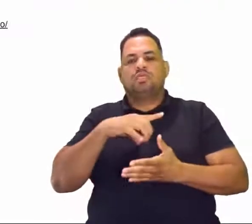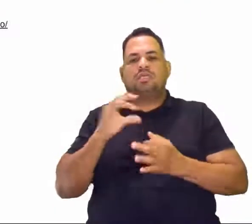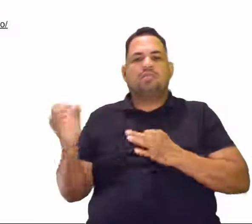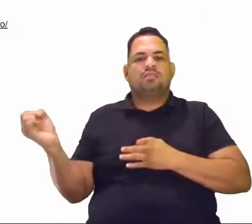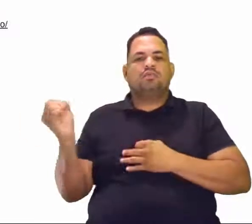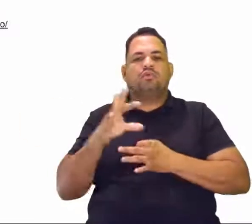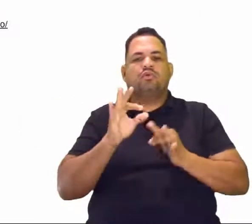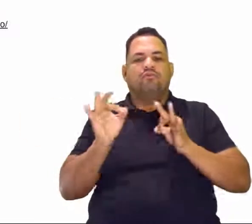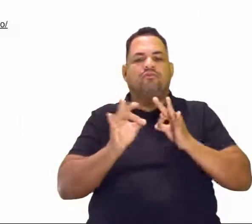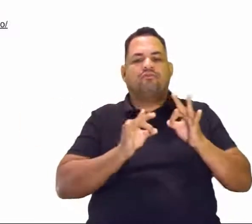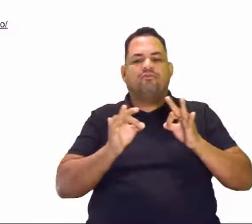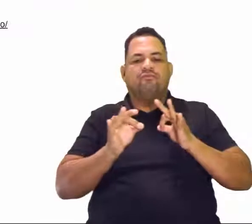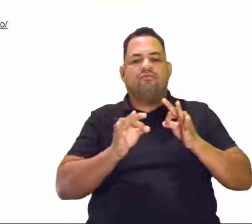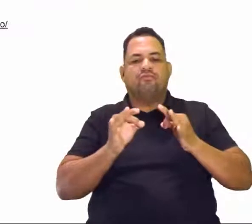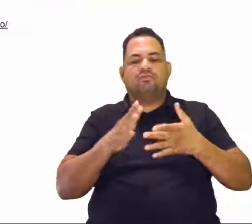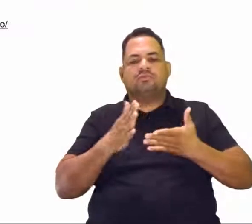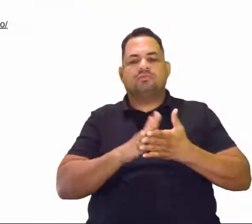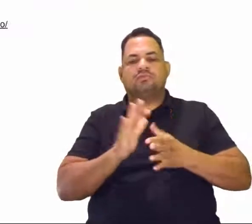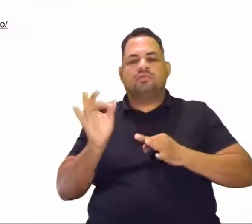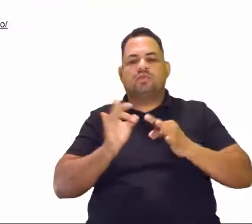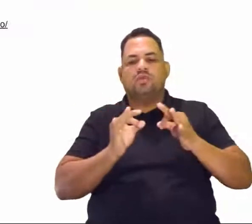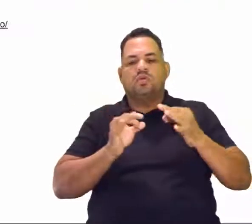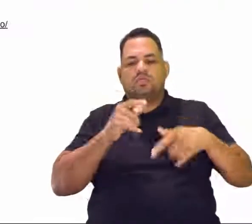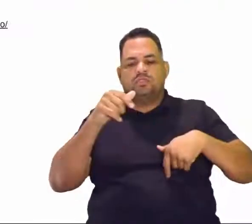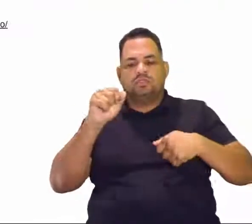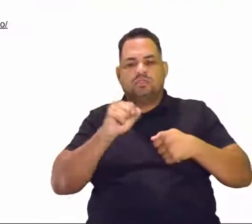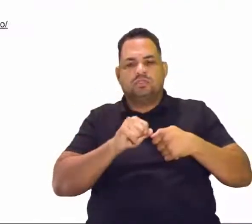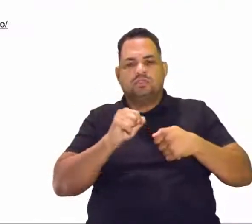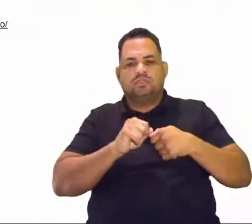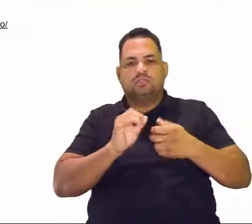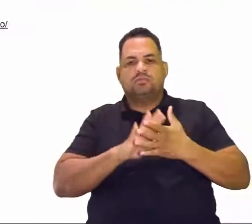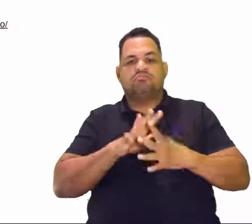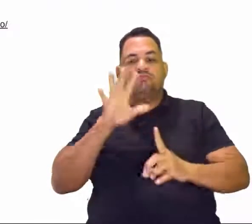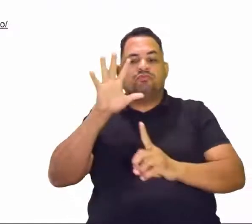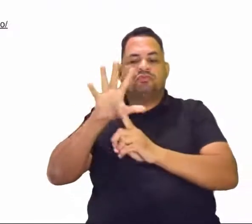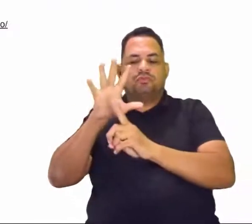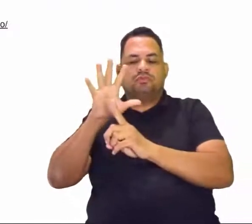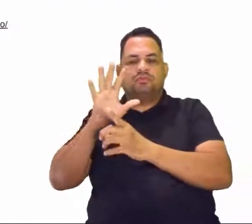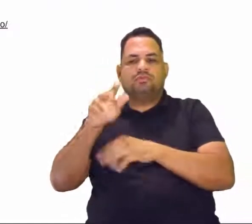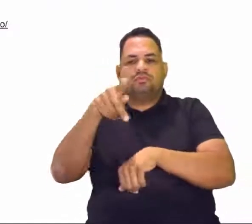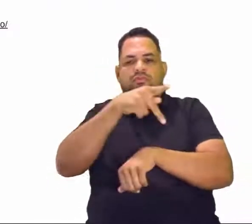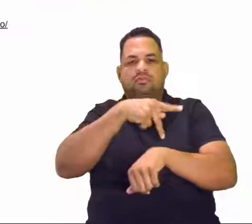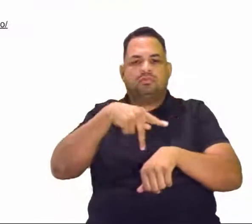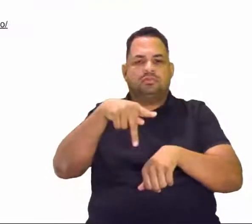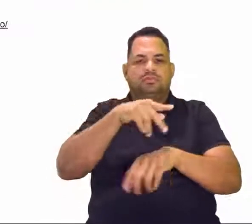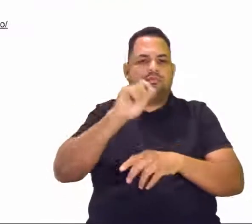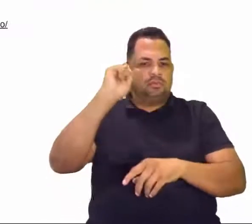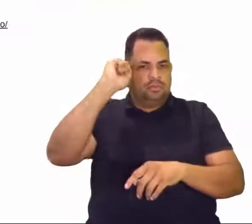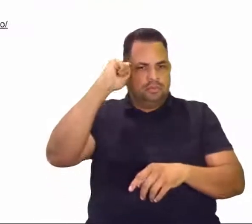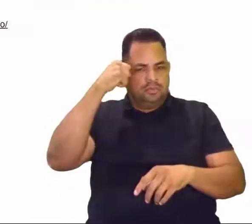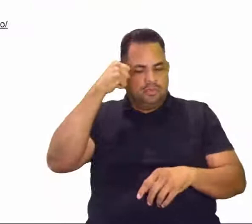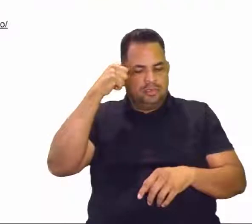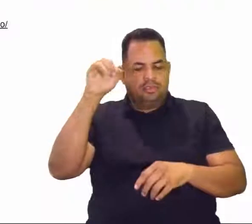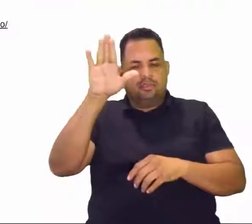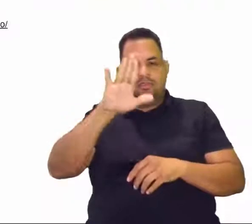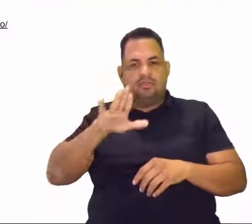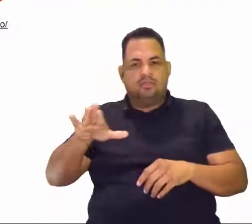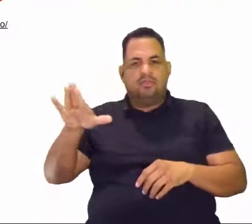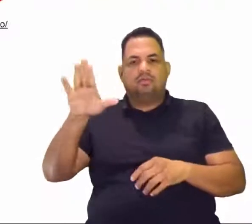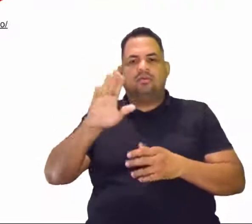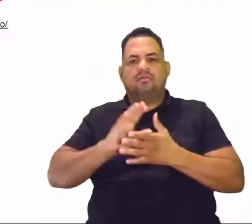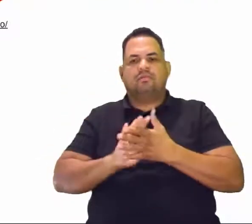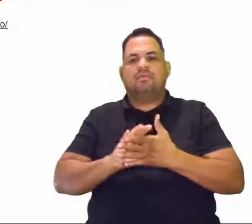nova forma de agir de uma nova forma de agir sobre esses países aqui as casas seria